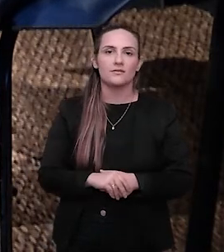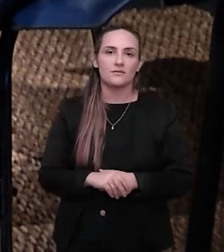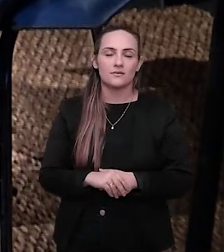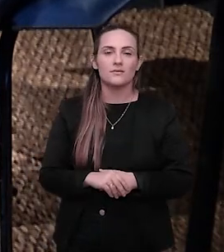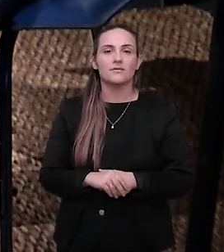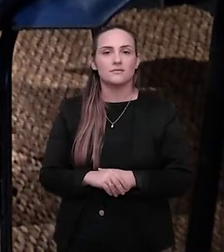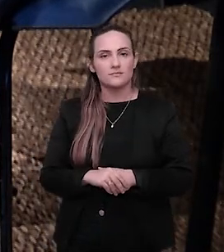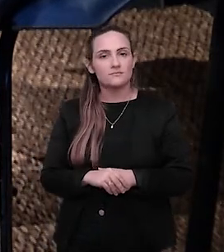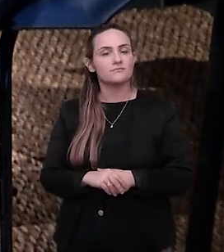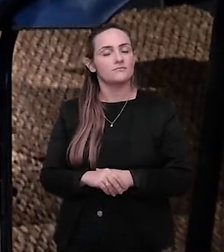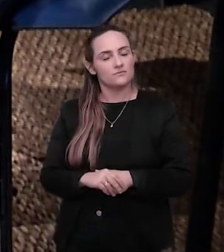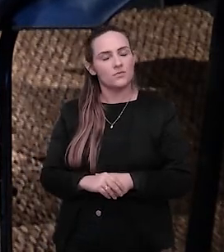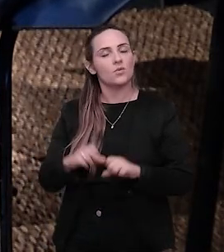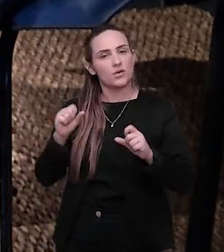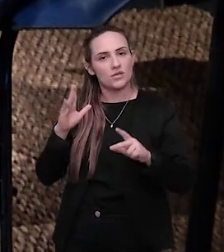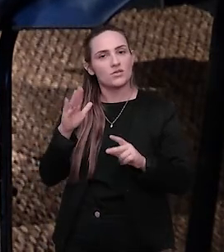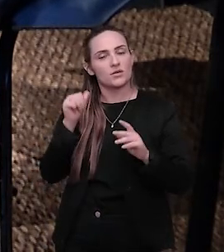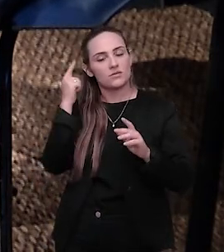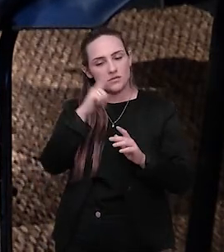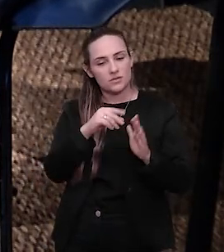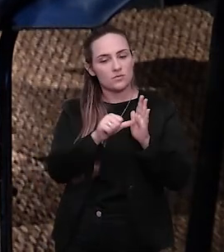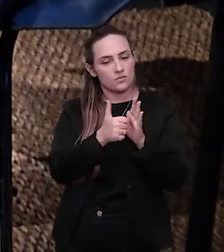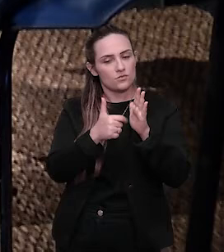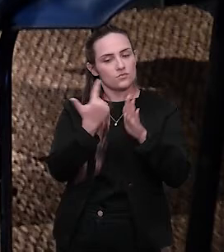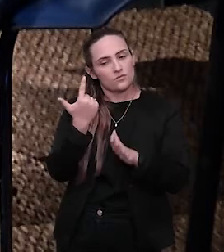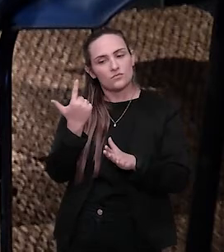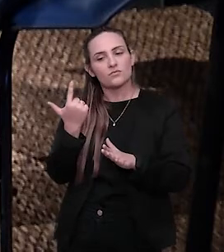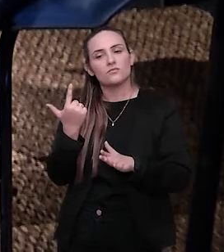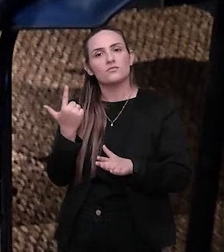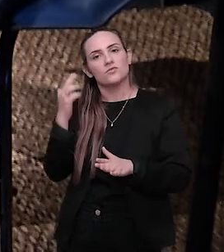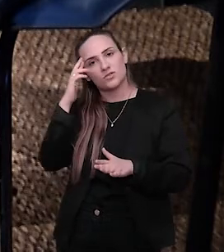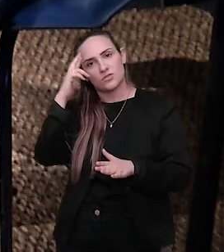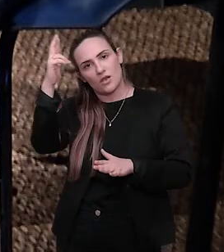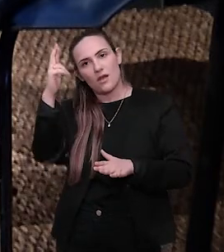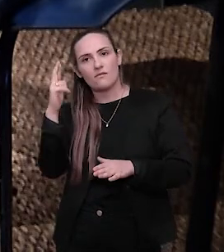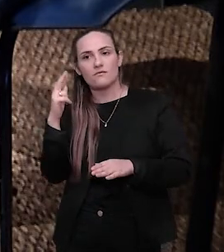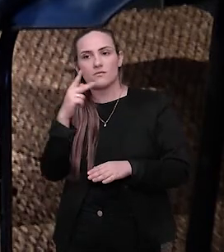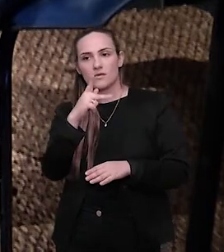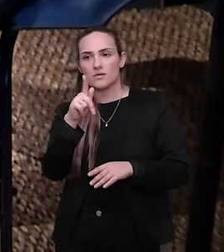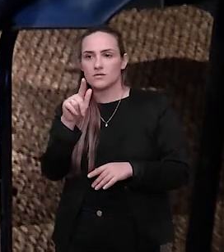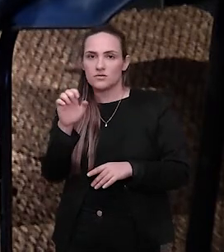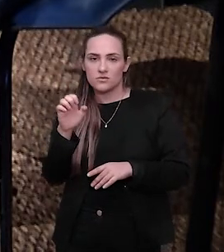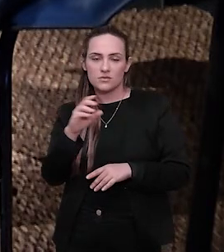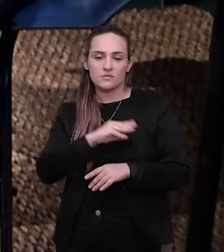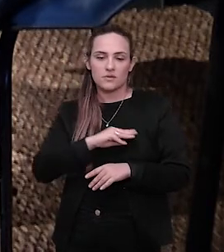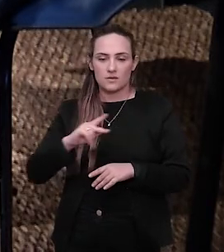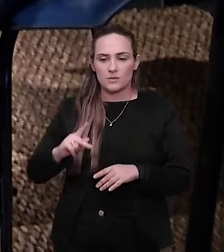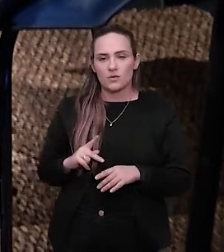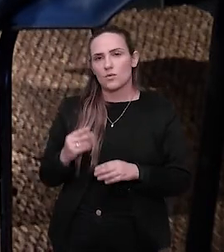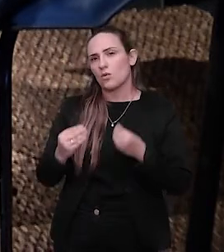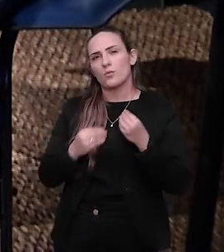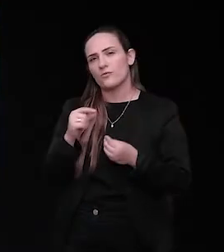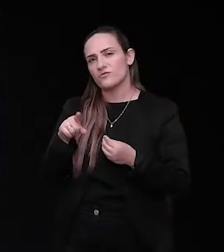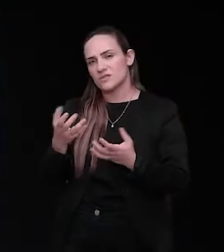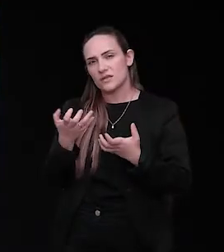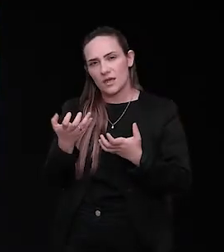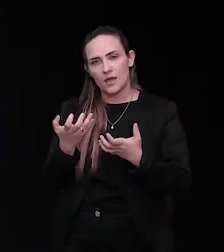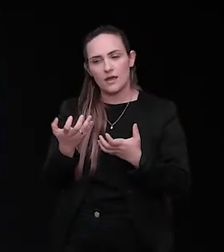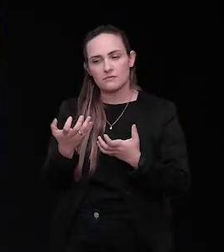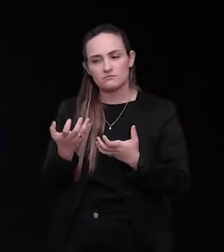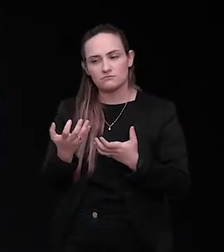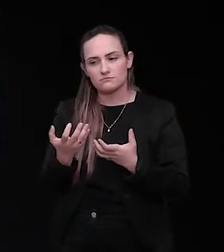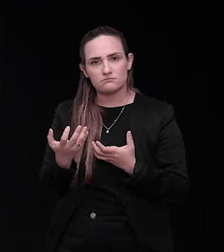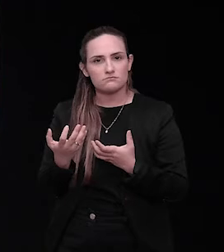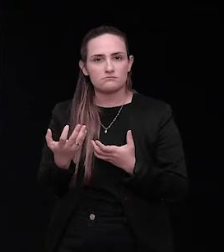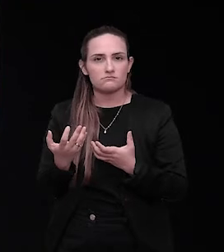do segundo mandato. Do seu segundo mandato, né? E como é que o senhor espera entregar o Ministério Público quando o senhor passar por essa experiência? Então, isso,